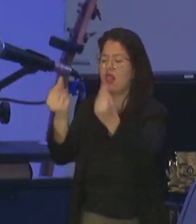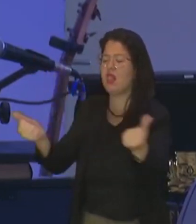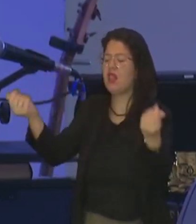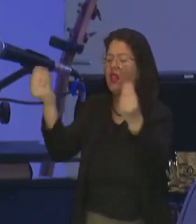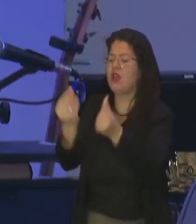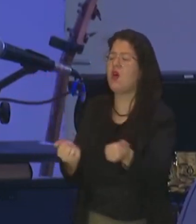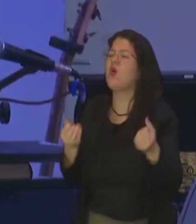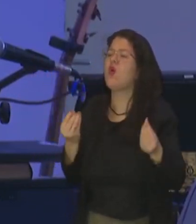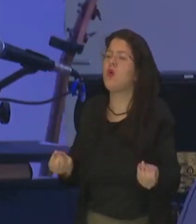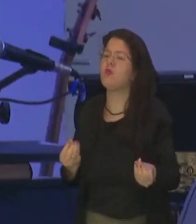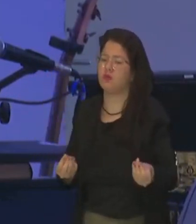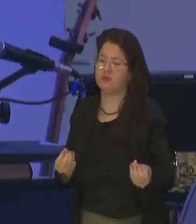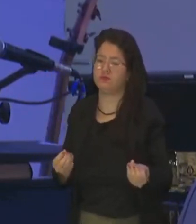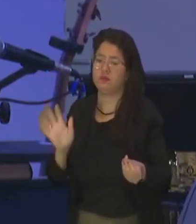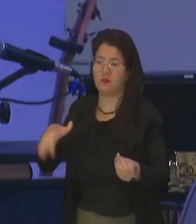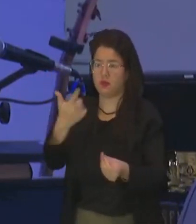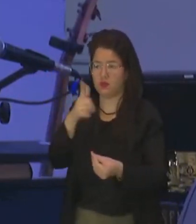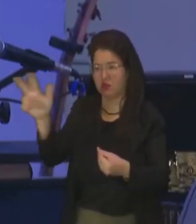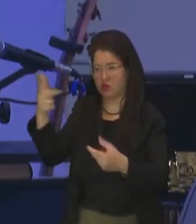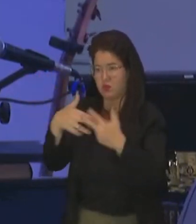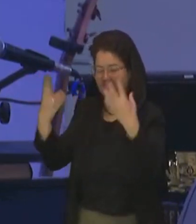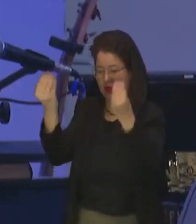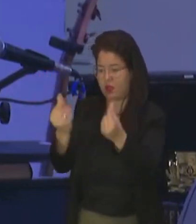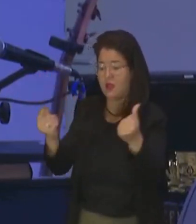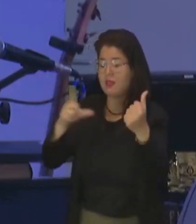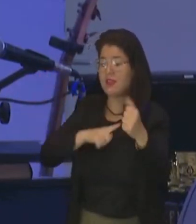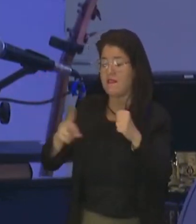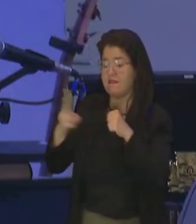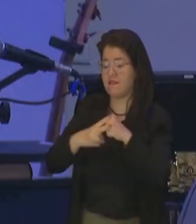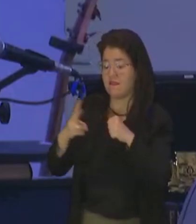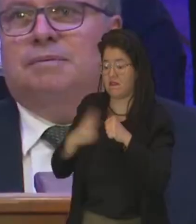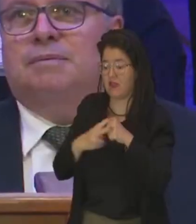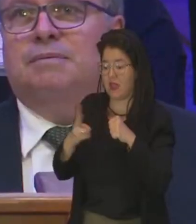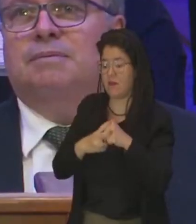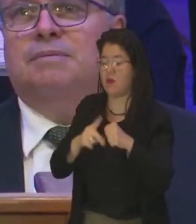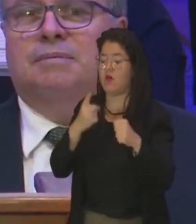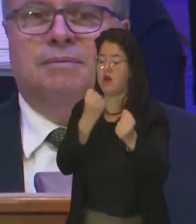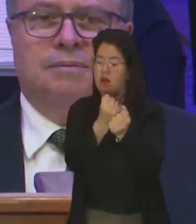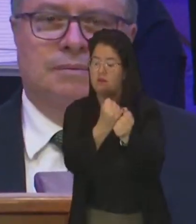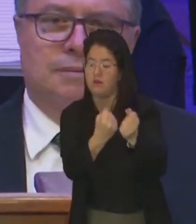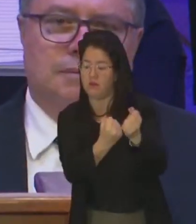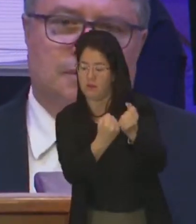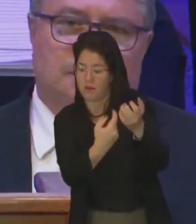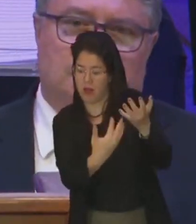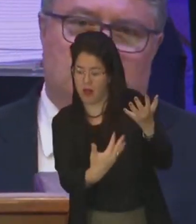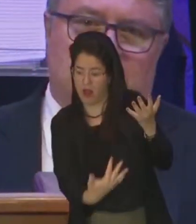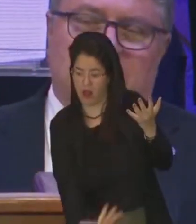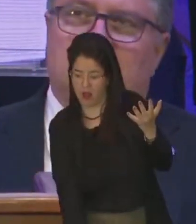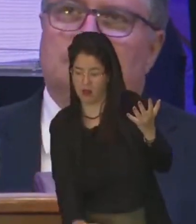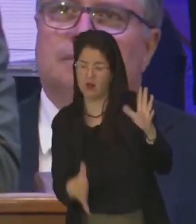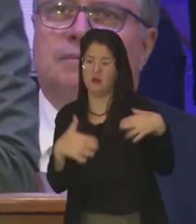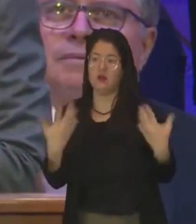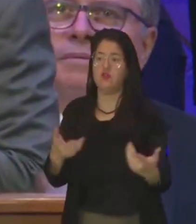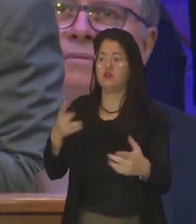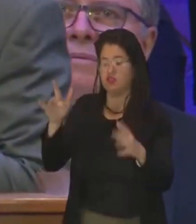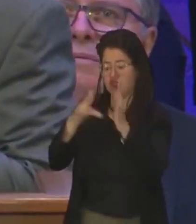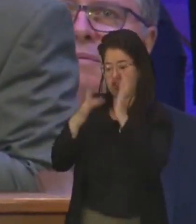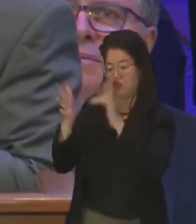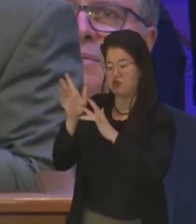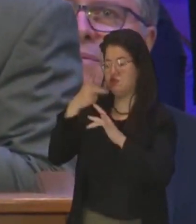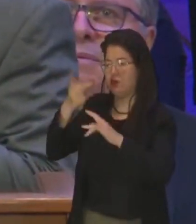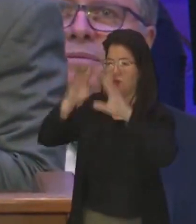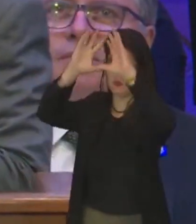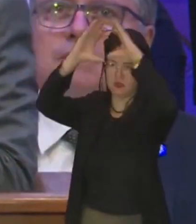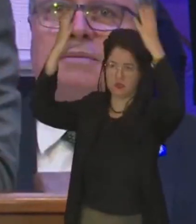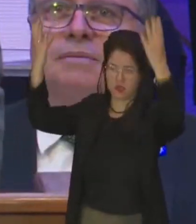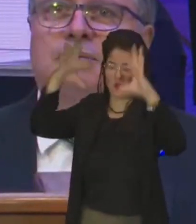Bom, olha só, para as coisas abstratas eles usam o verbo derramar. Então, por exemplo, Jesus disse: os céus e a terra passarão,